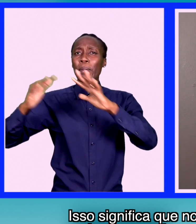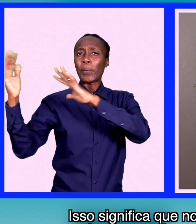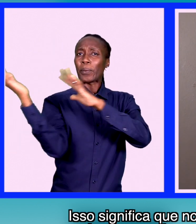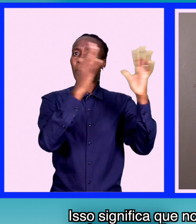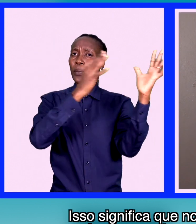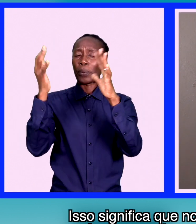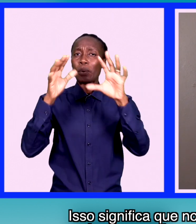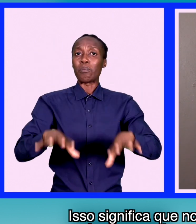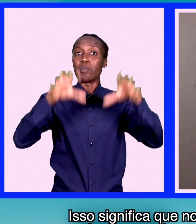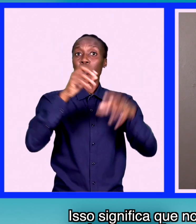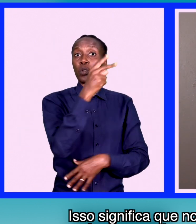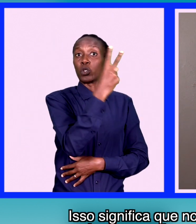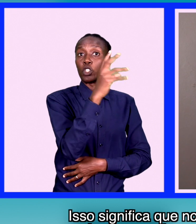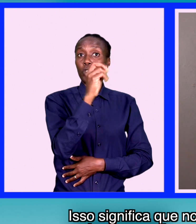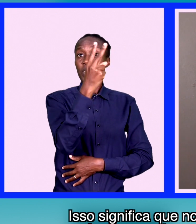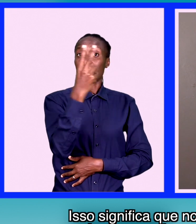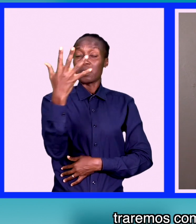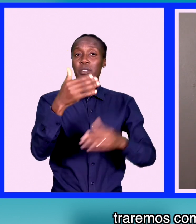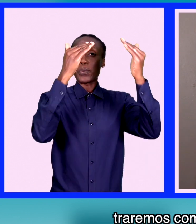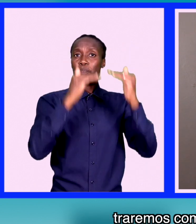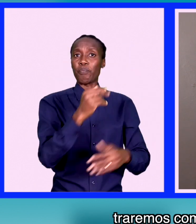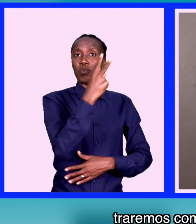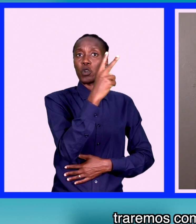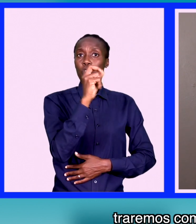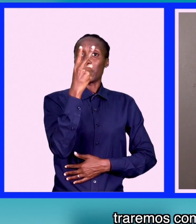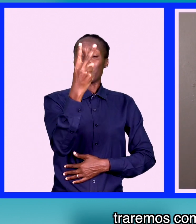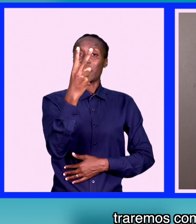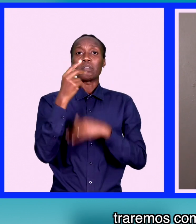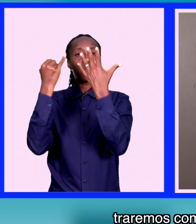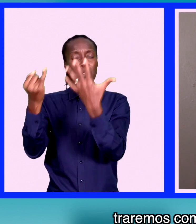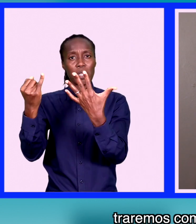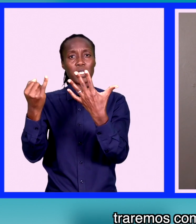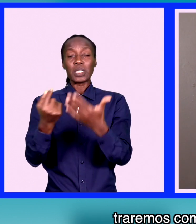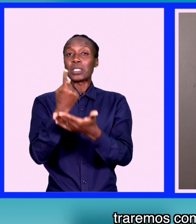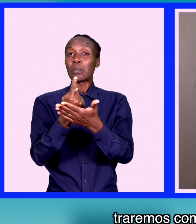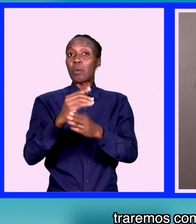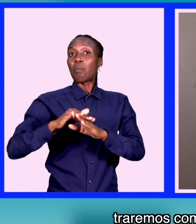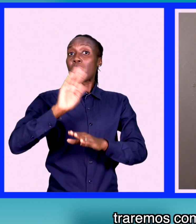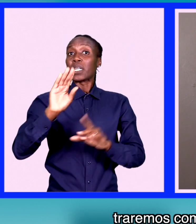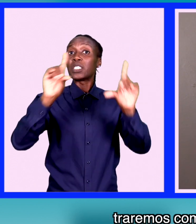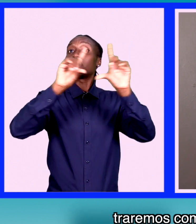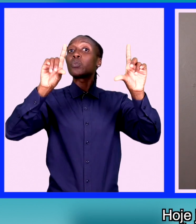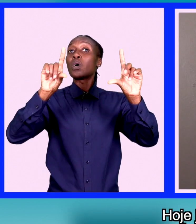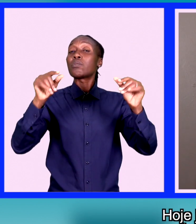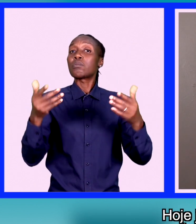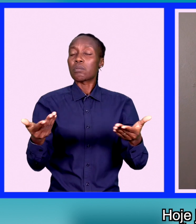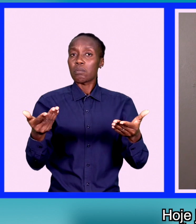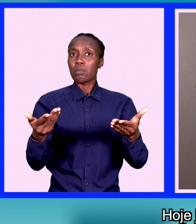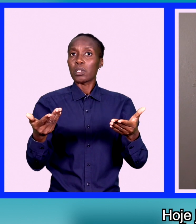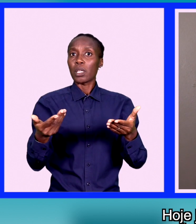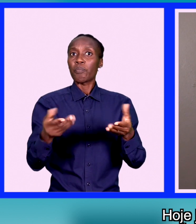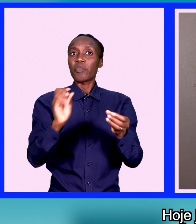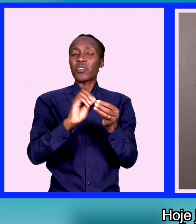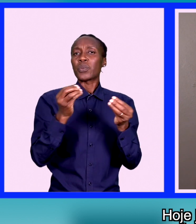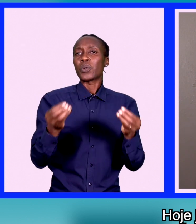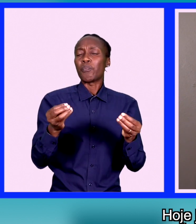chuvosa, estamos a falar de 2025 e 2026, traremos com relevância estes aspectos, não é?